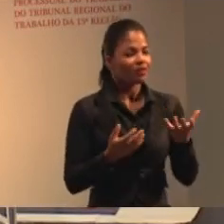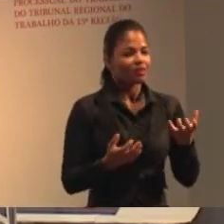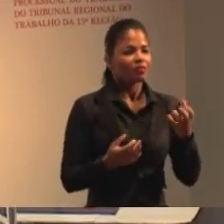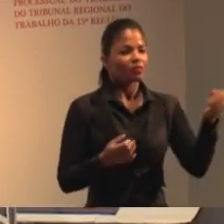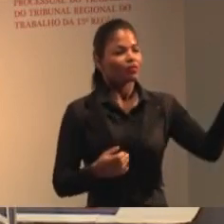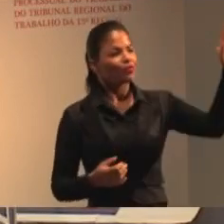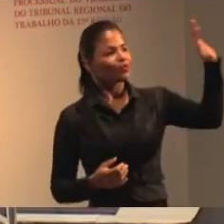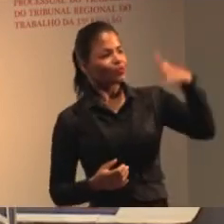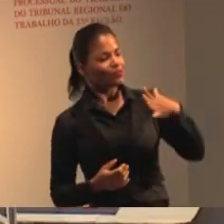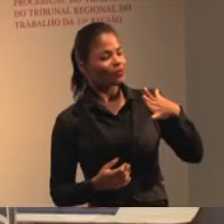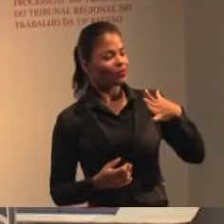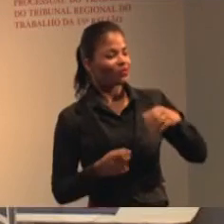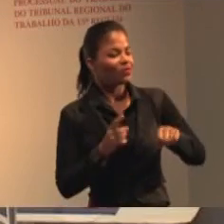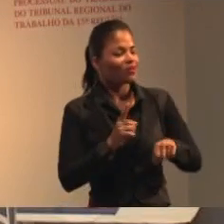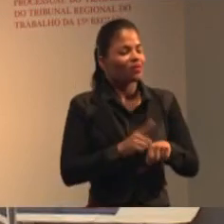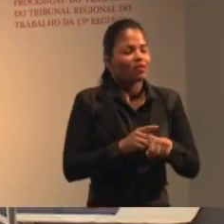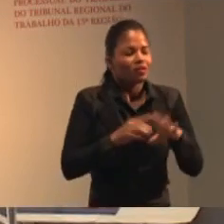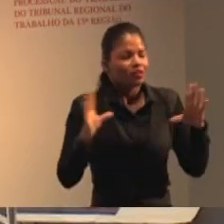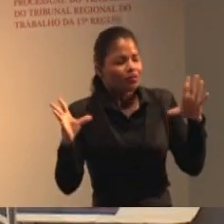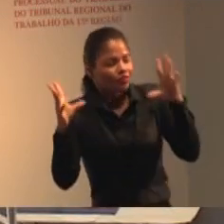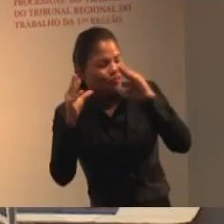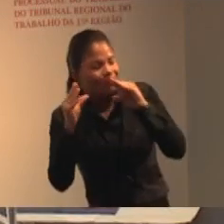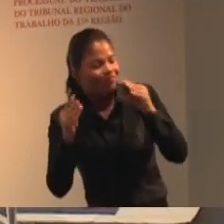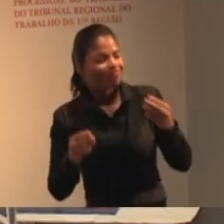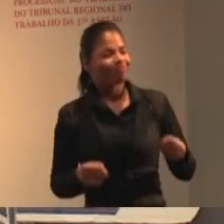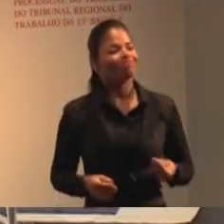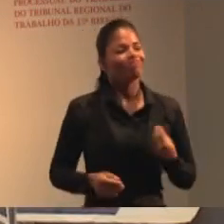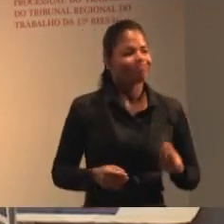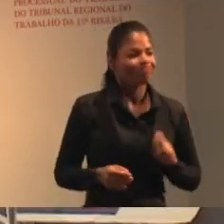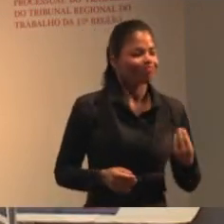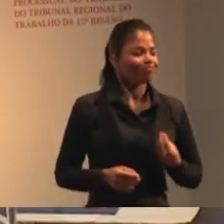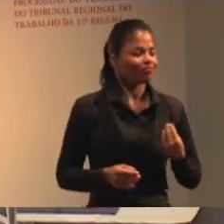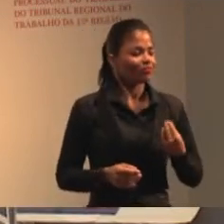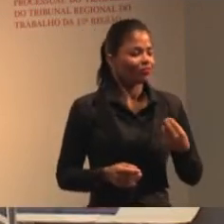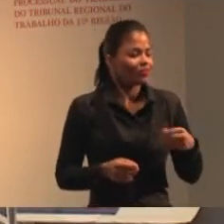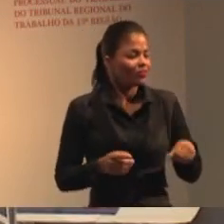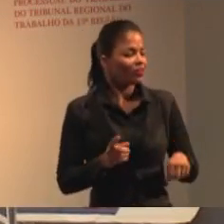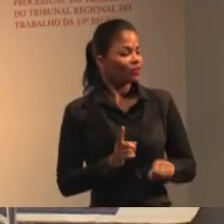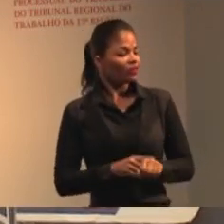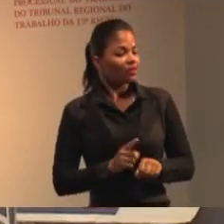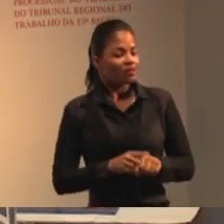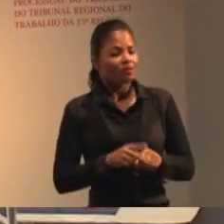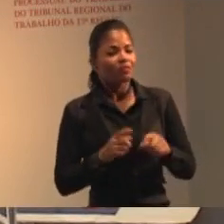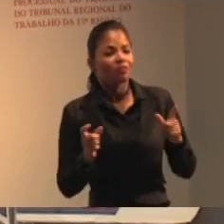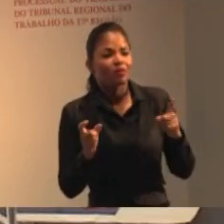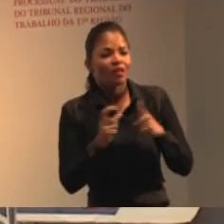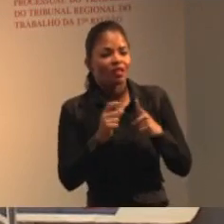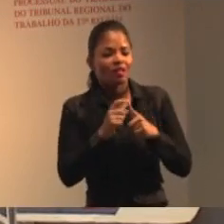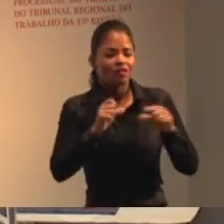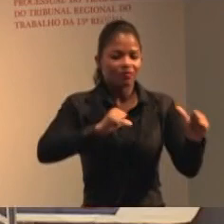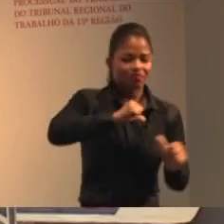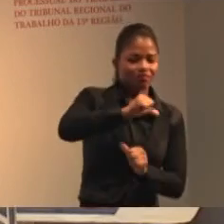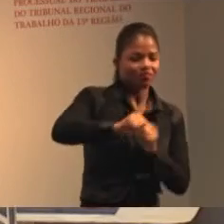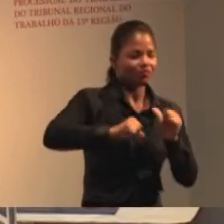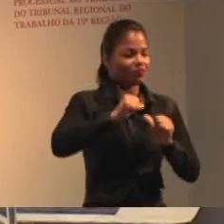luz nesse período de sombra que vivemos, neste período no qual a palavra reforma